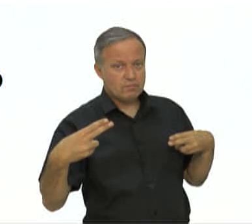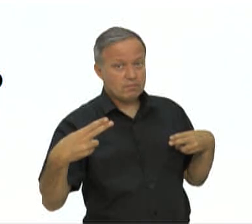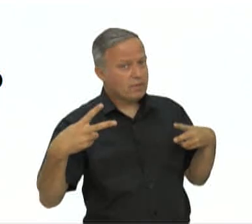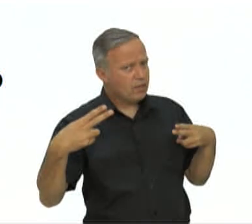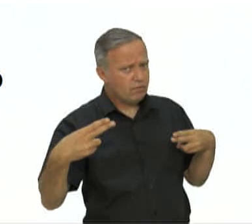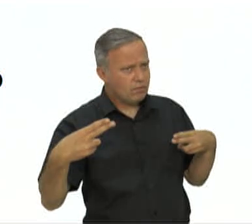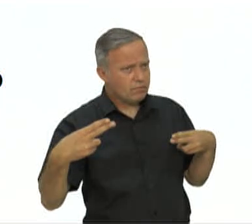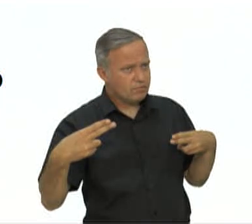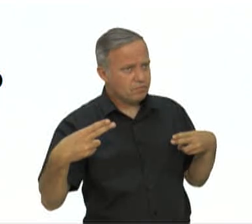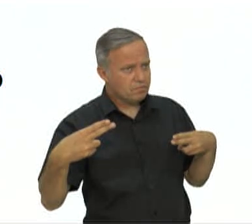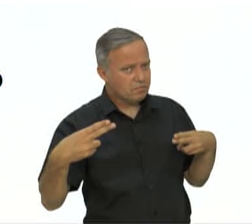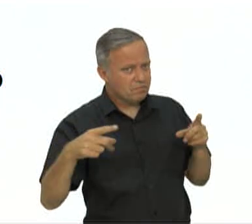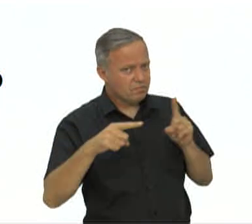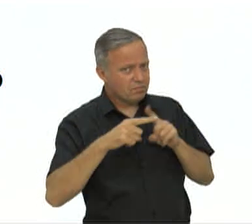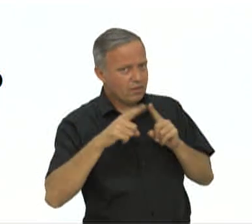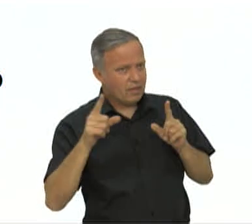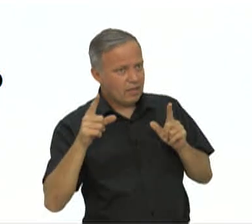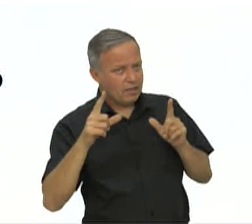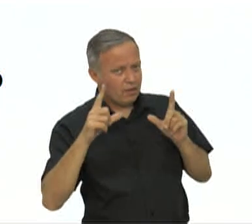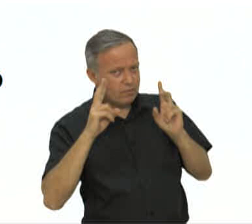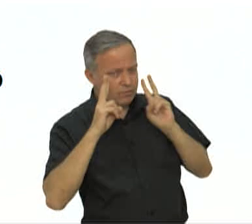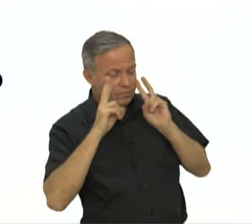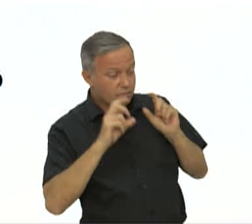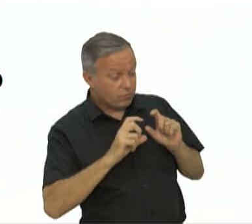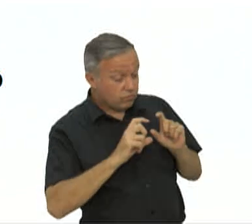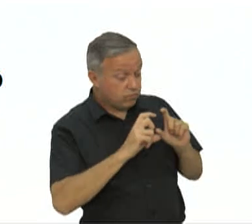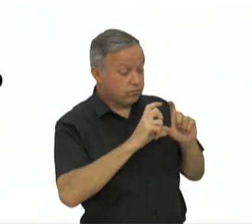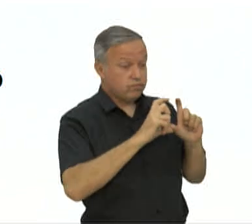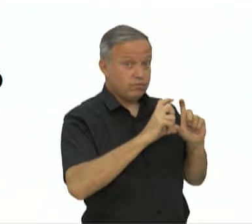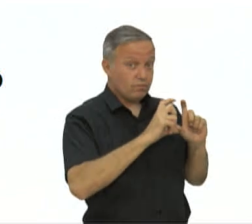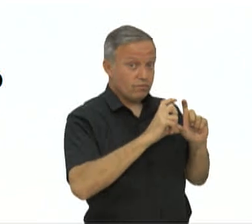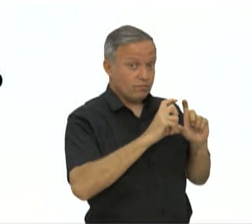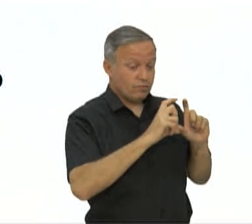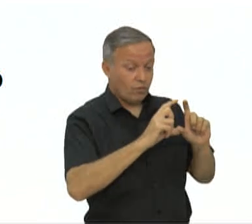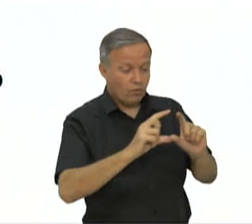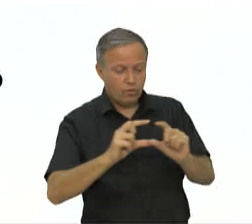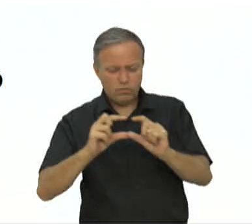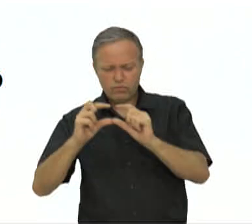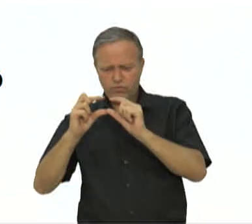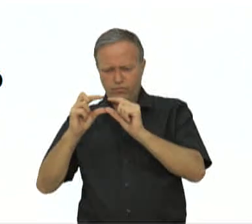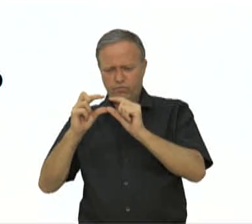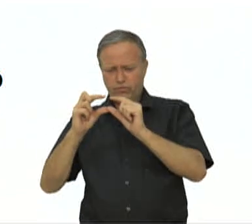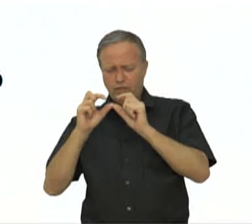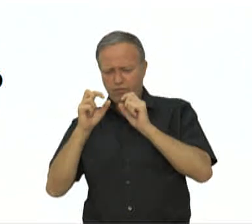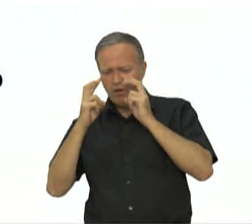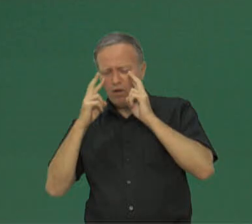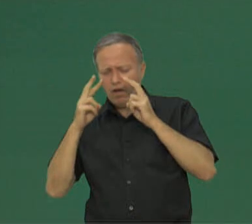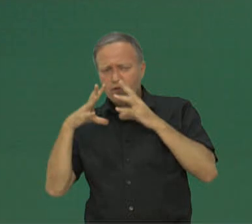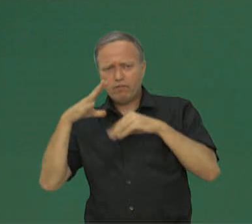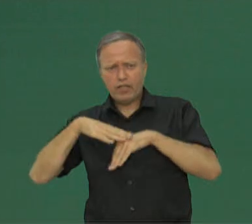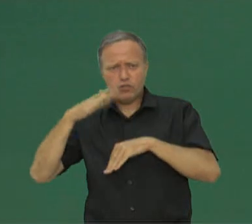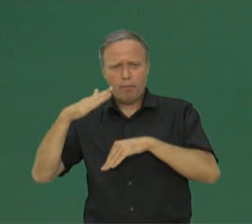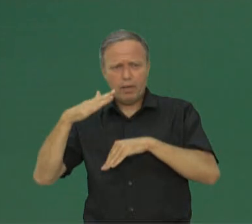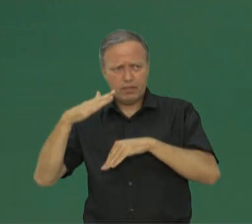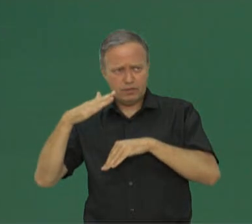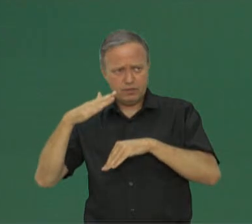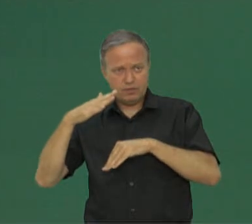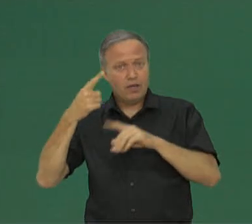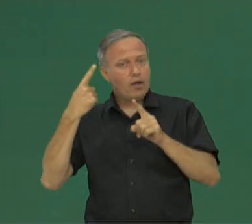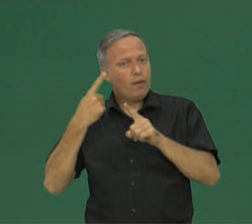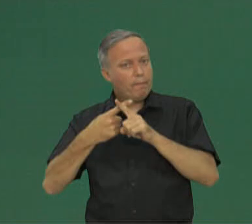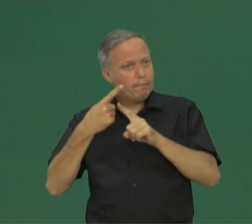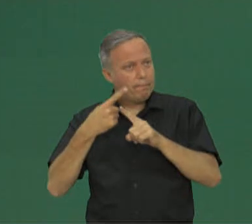construção. Vejam, é uma arte passageira? É. E por que a gente chama de intervenção